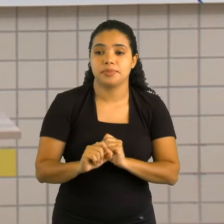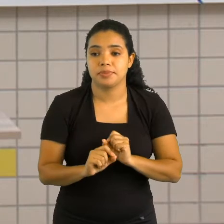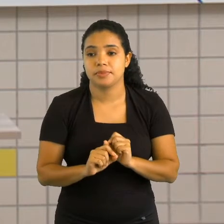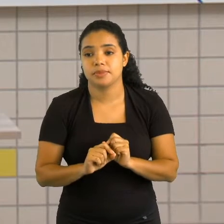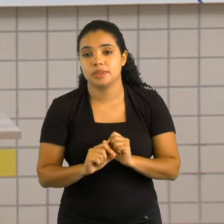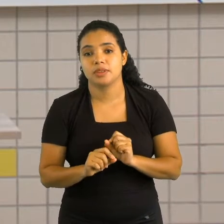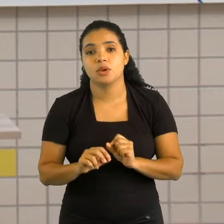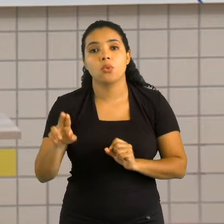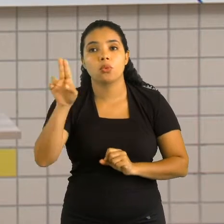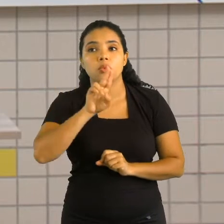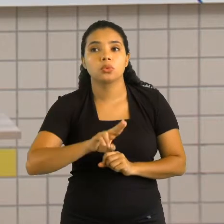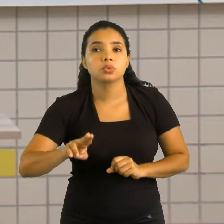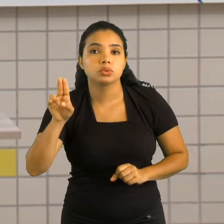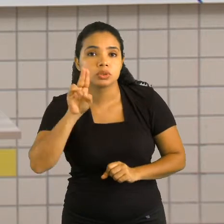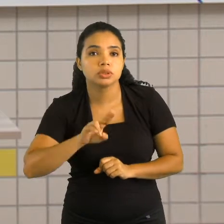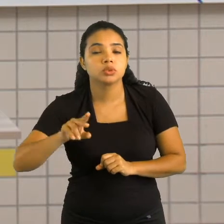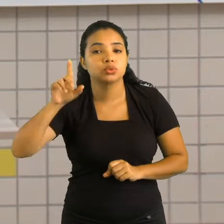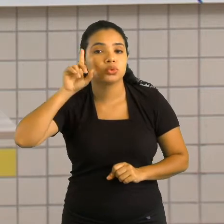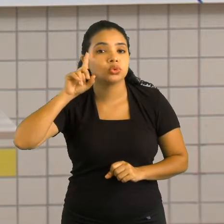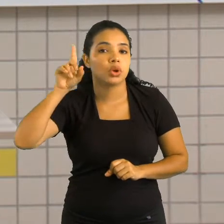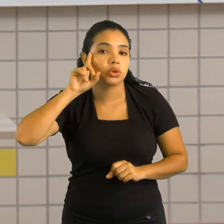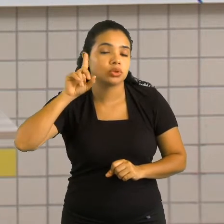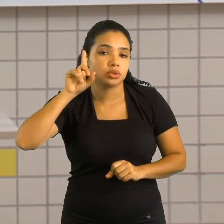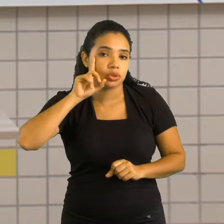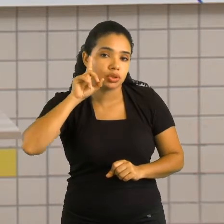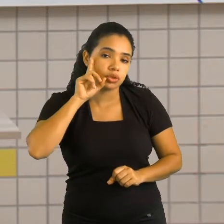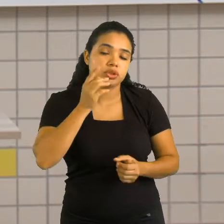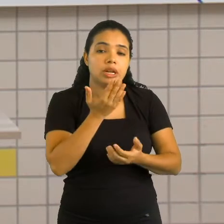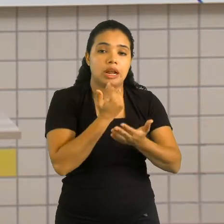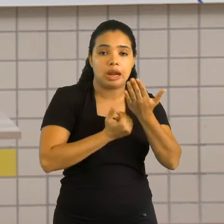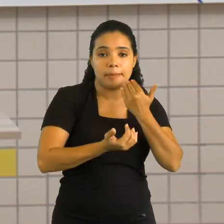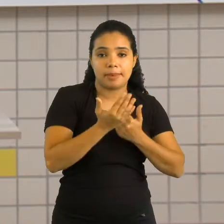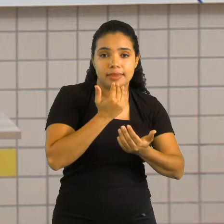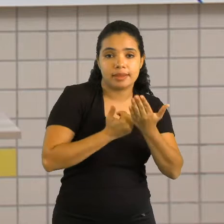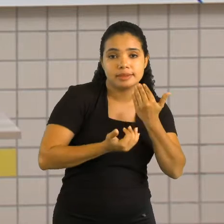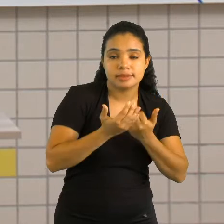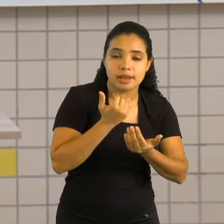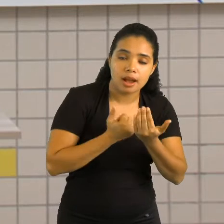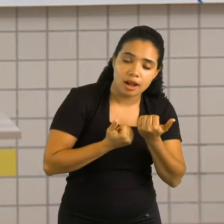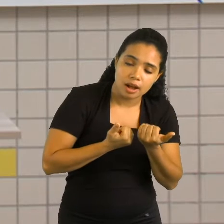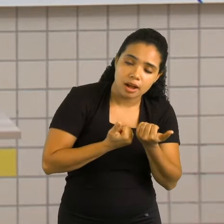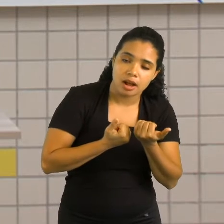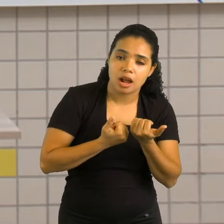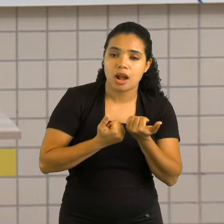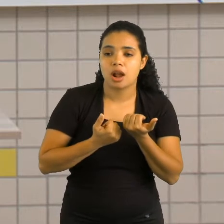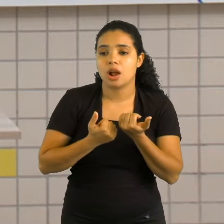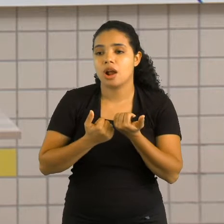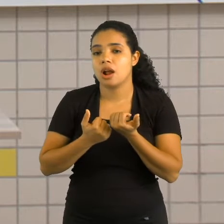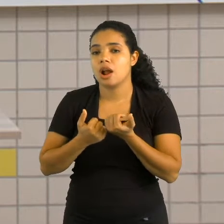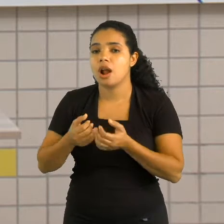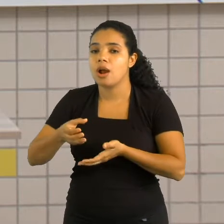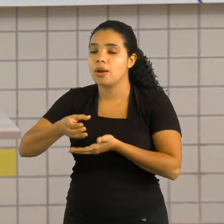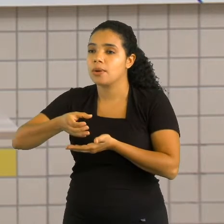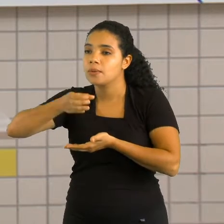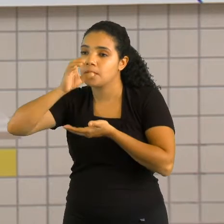são úteis na alimentação, né? Bebidas,